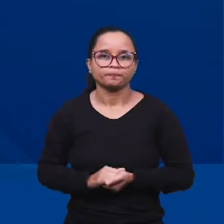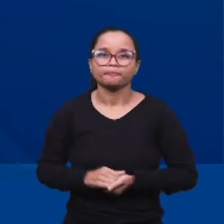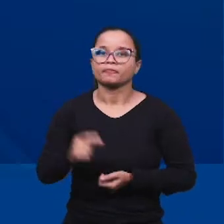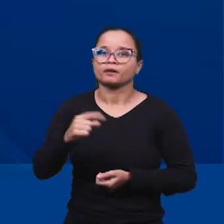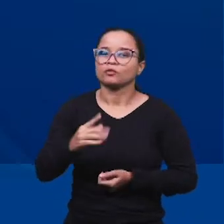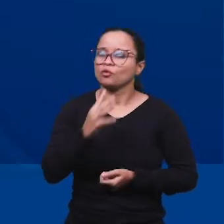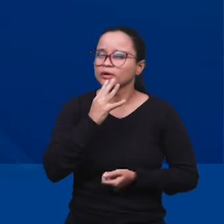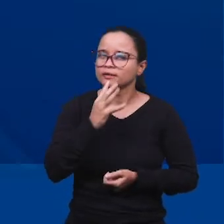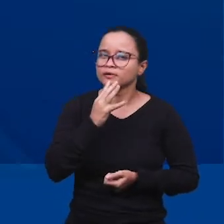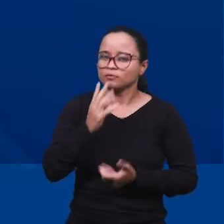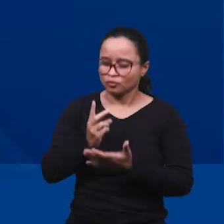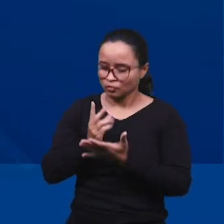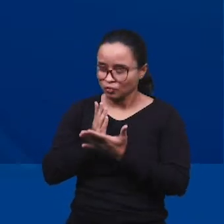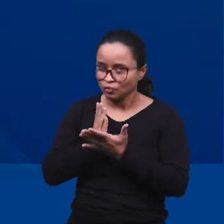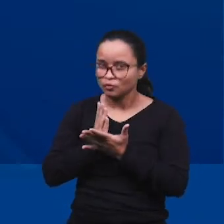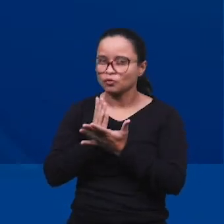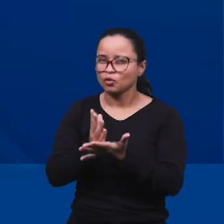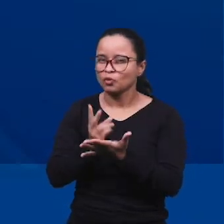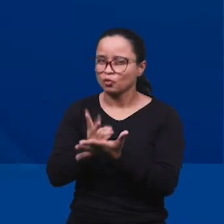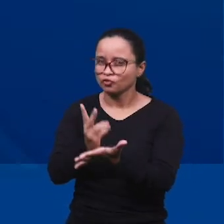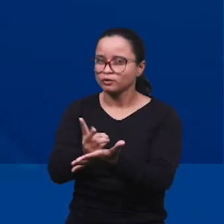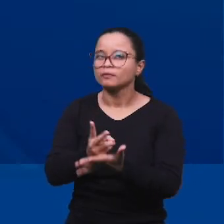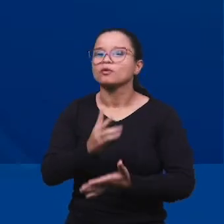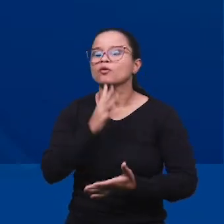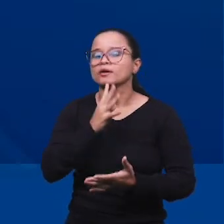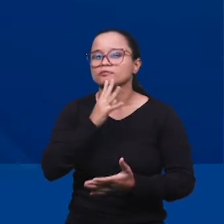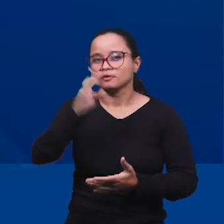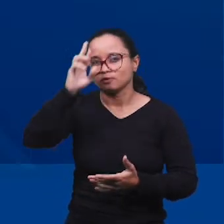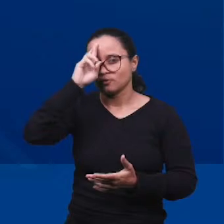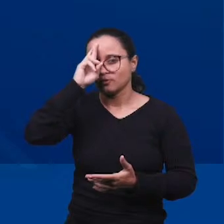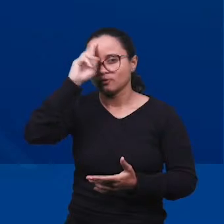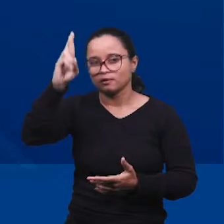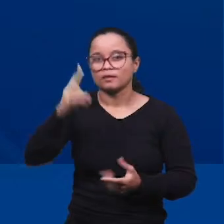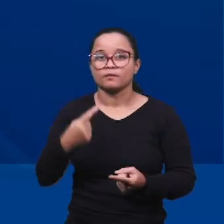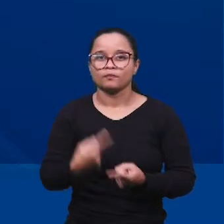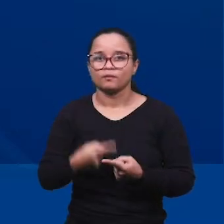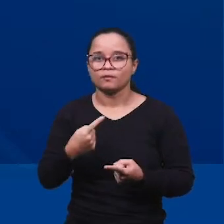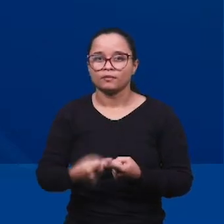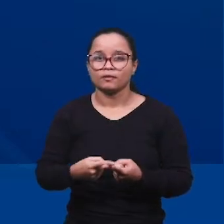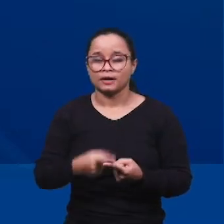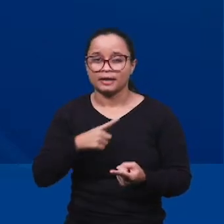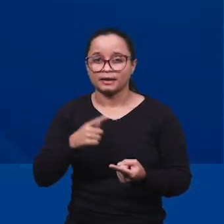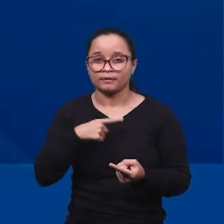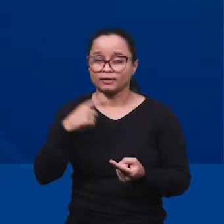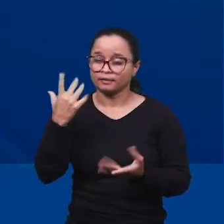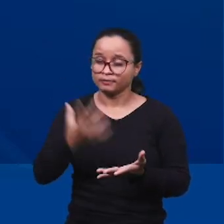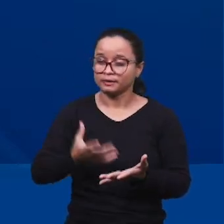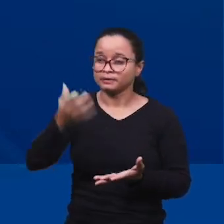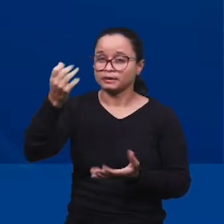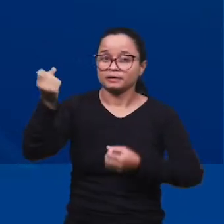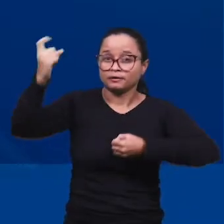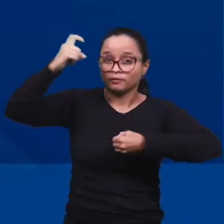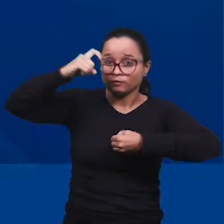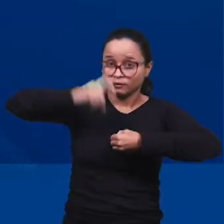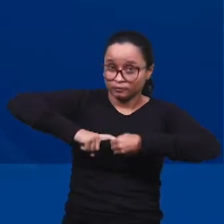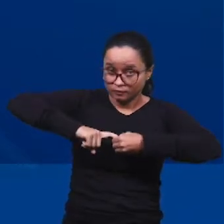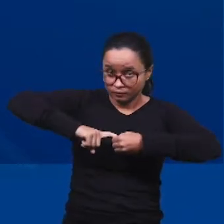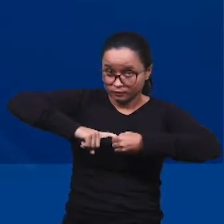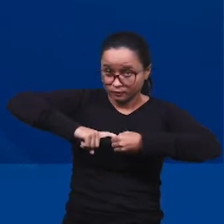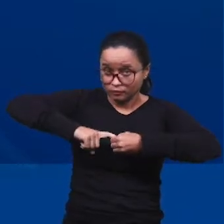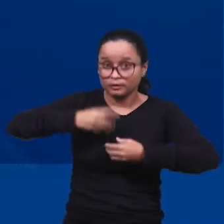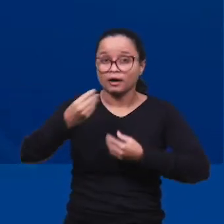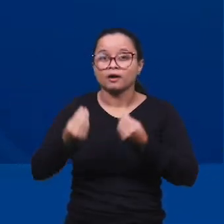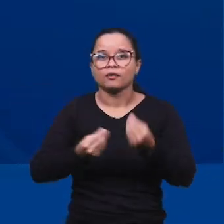e prossigamos em conhecer ao Senhor. Como a alva será a sua saída, e ele virá a nós como a